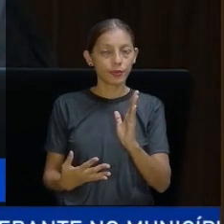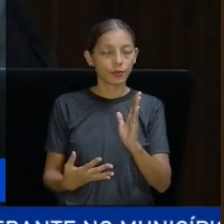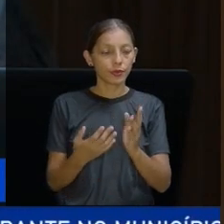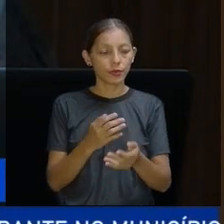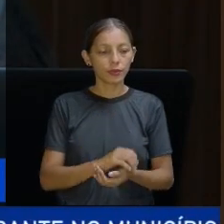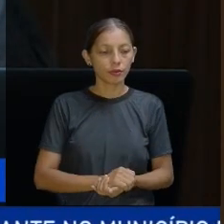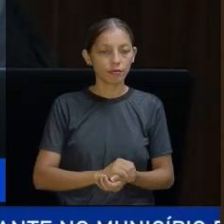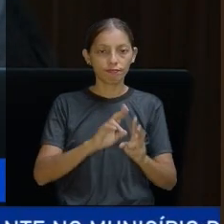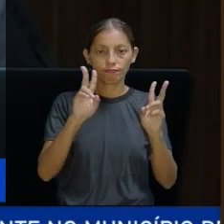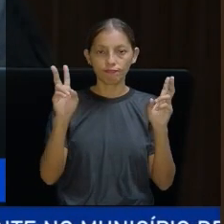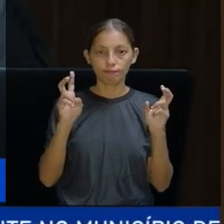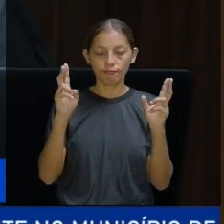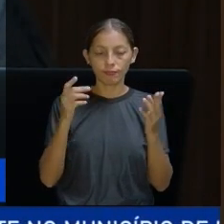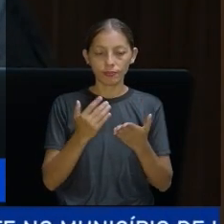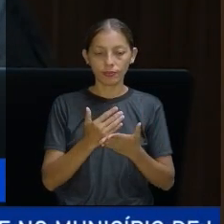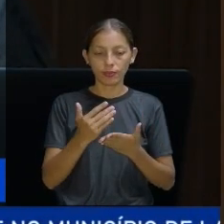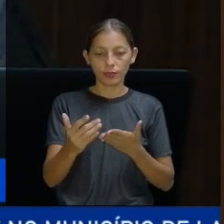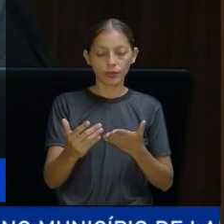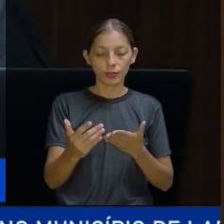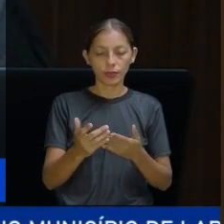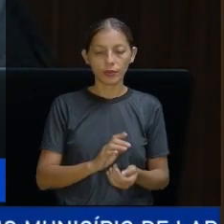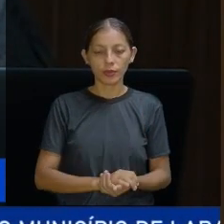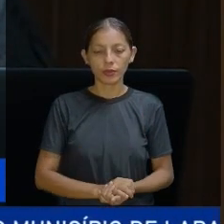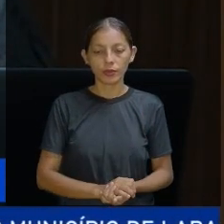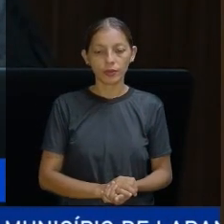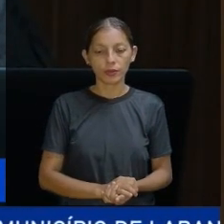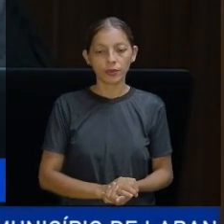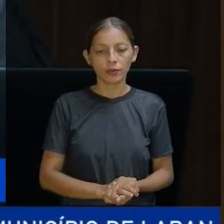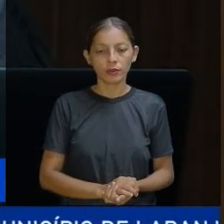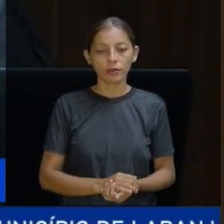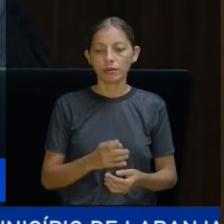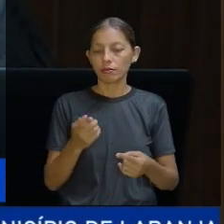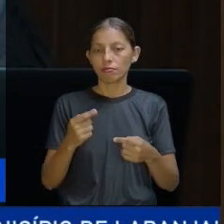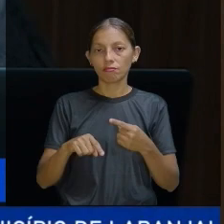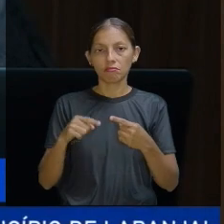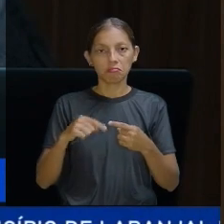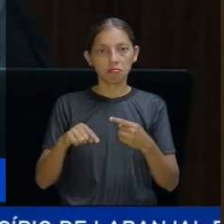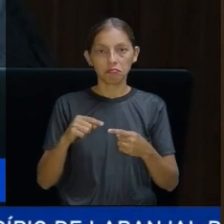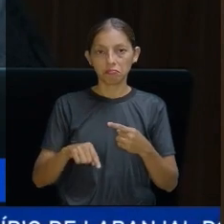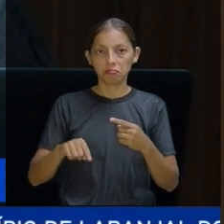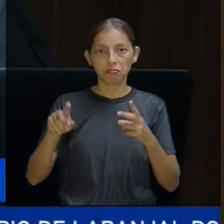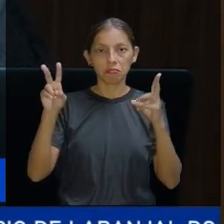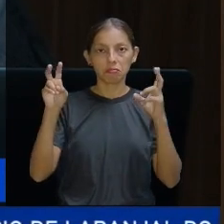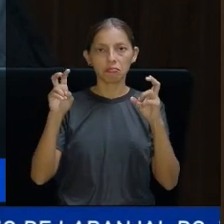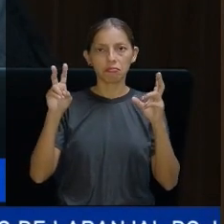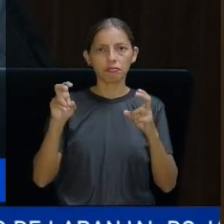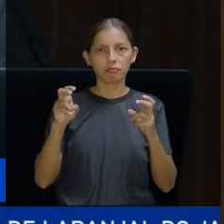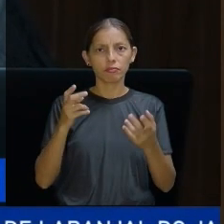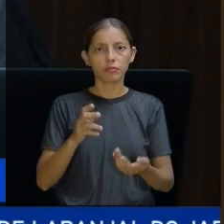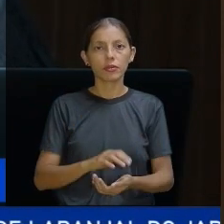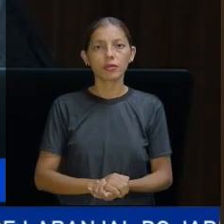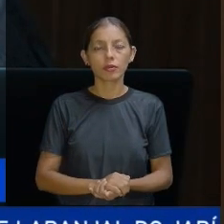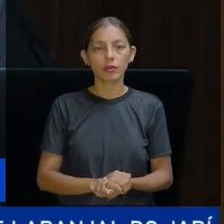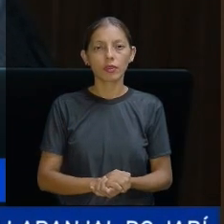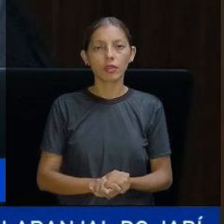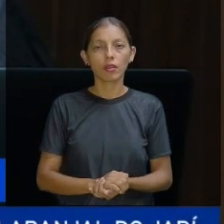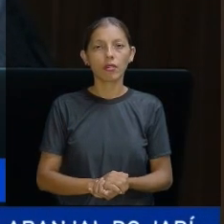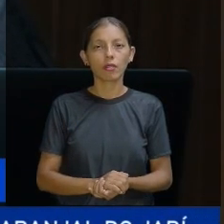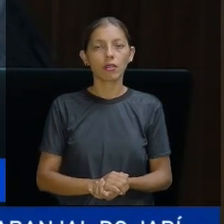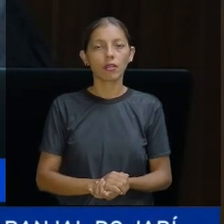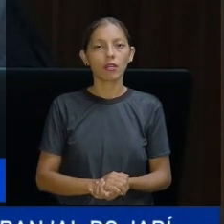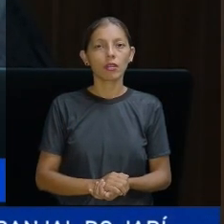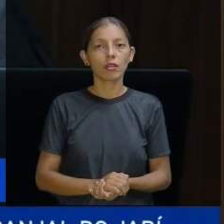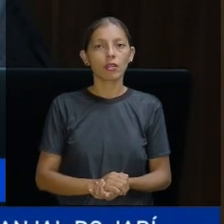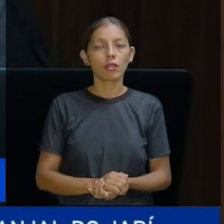aspas, não foi com relação à temática efetivamente cuidada nas manifestações do MPE e, segundo